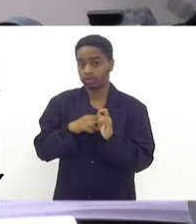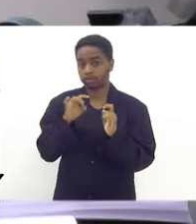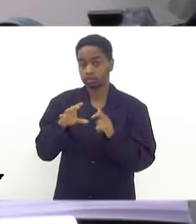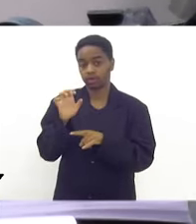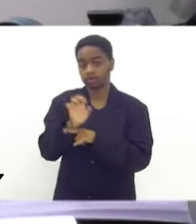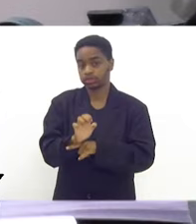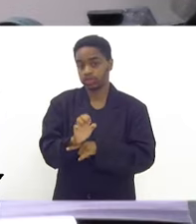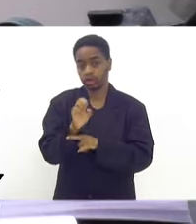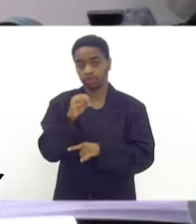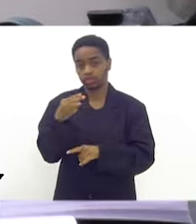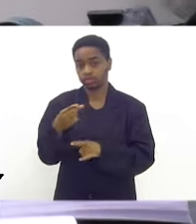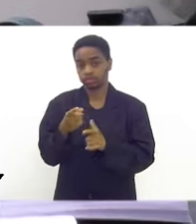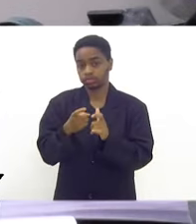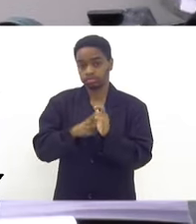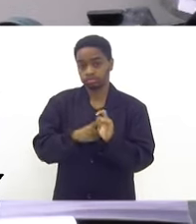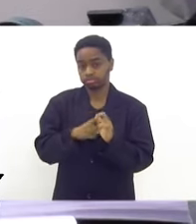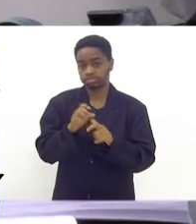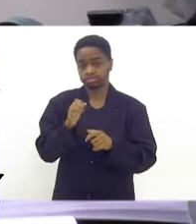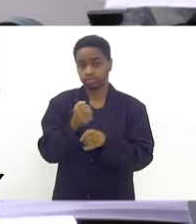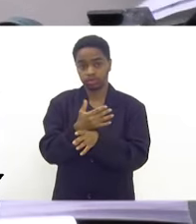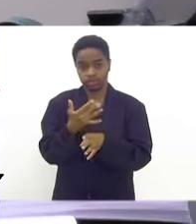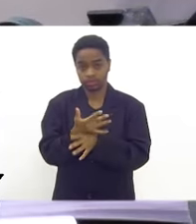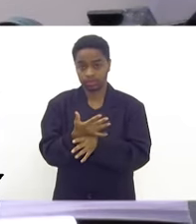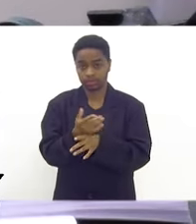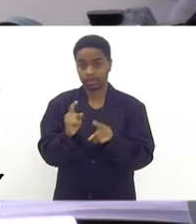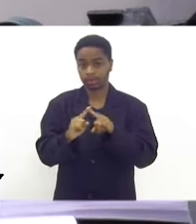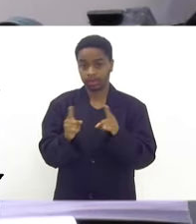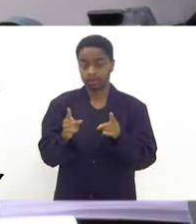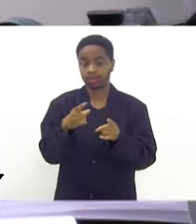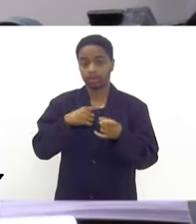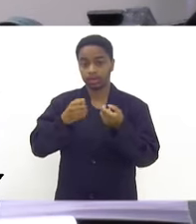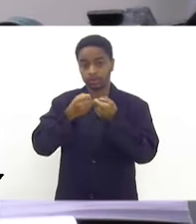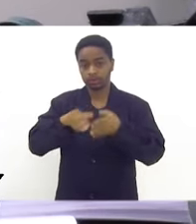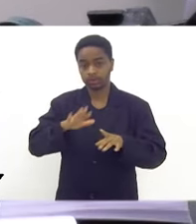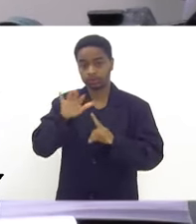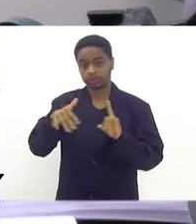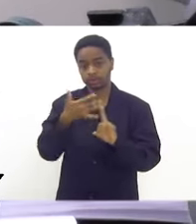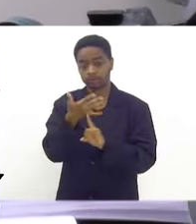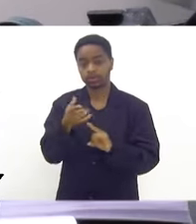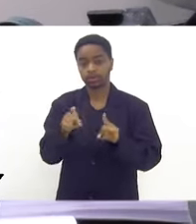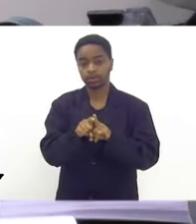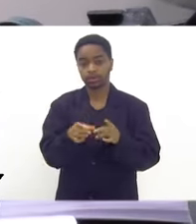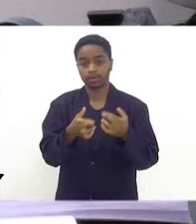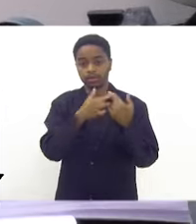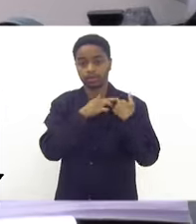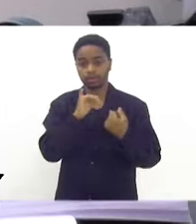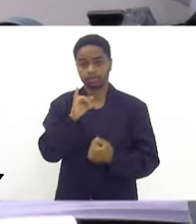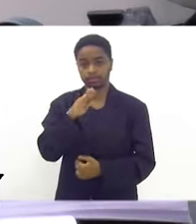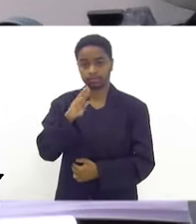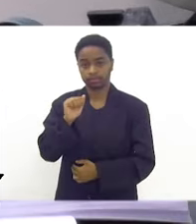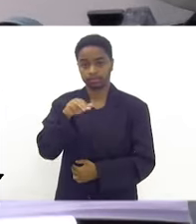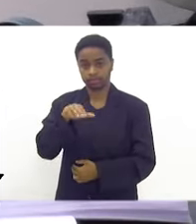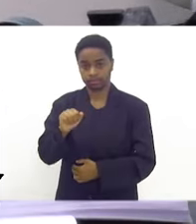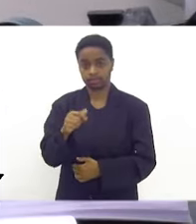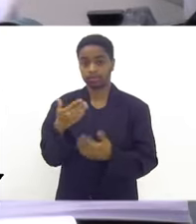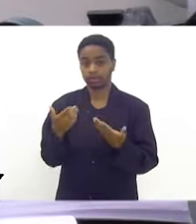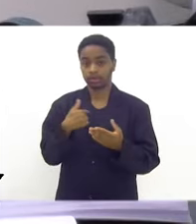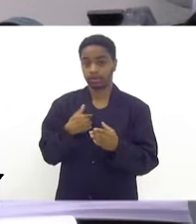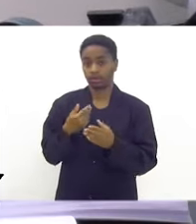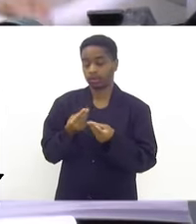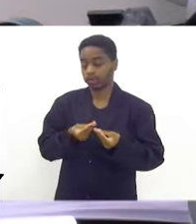ou um órgão Municipal ou outro órgão que seja mas o dano ambiental existe também é responsab do IBAMA então eu vou encaminhar Deputado